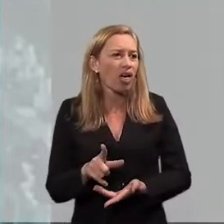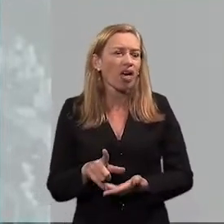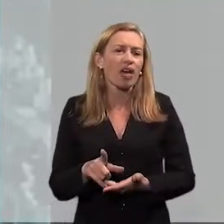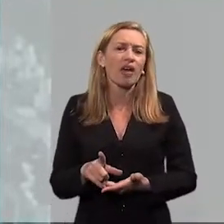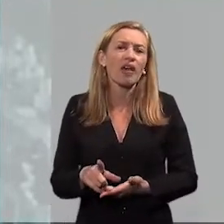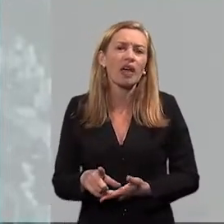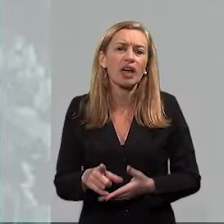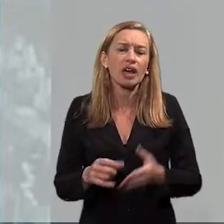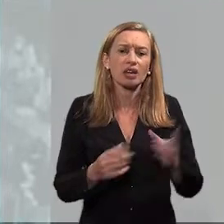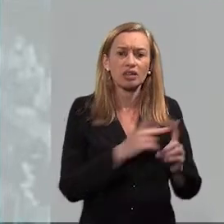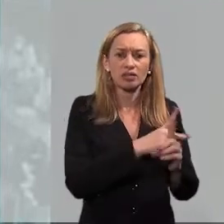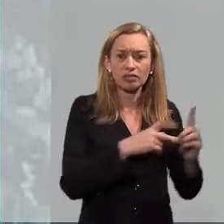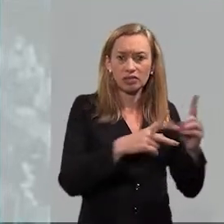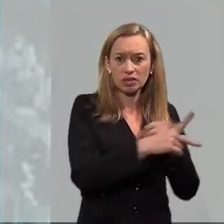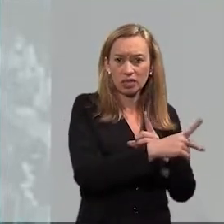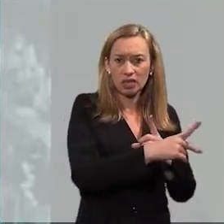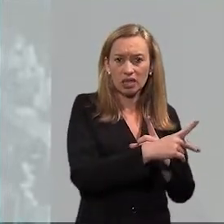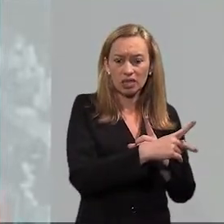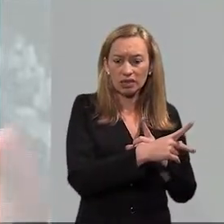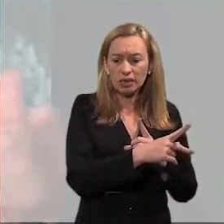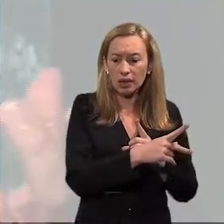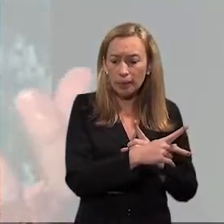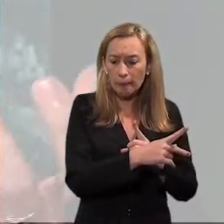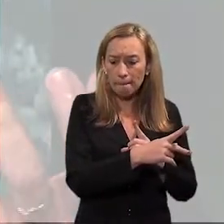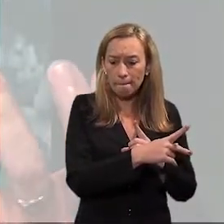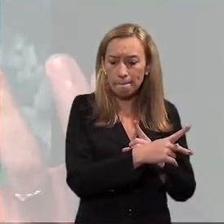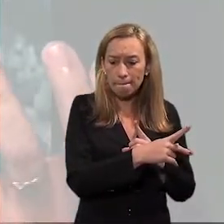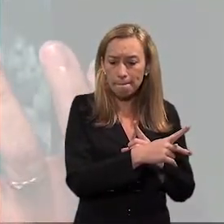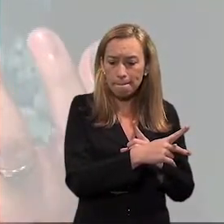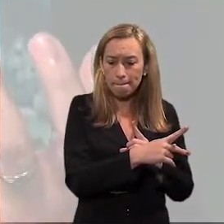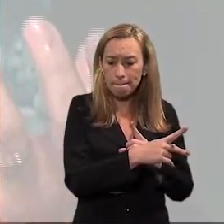é da essência da Previdência nem ser,